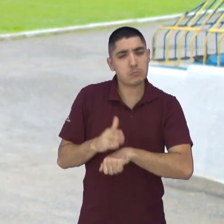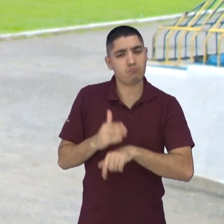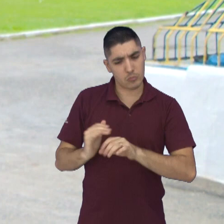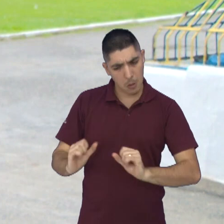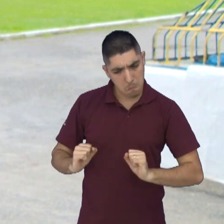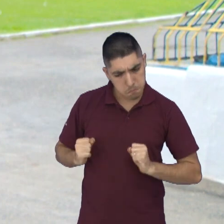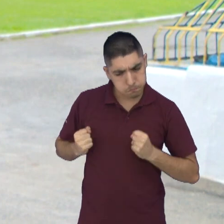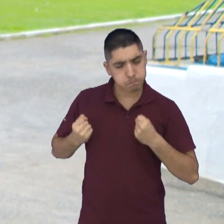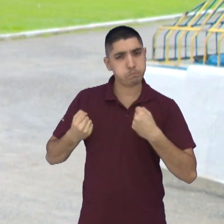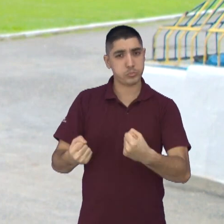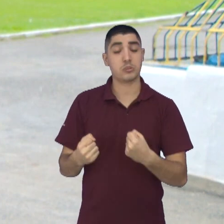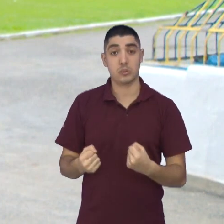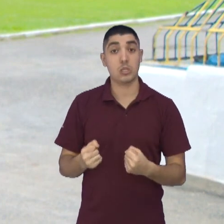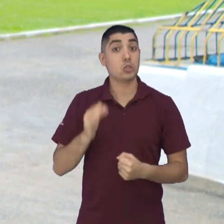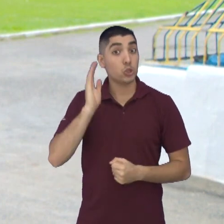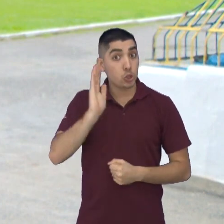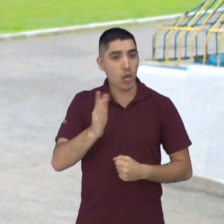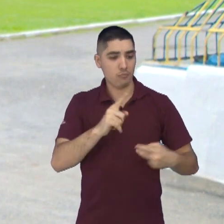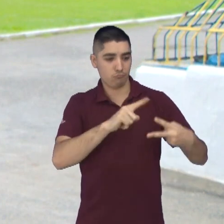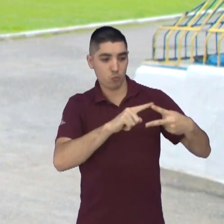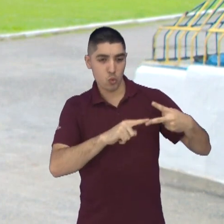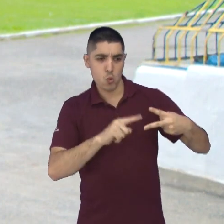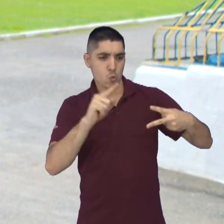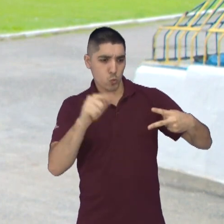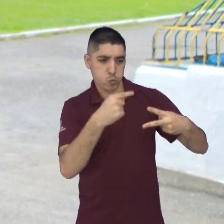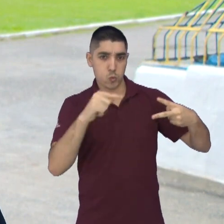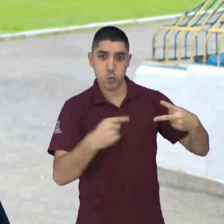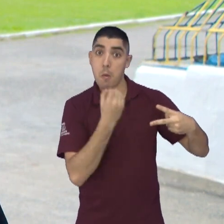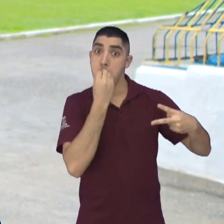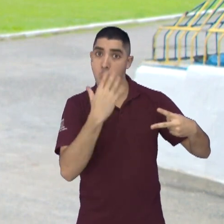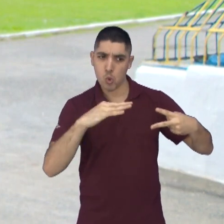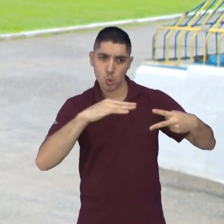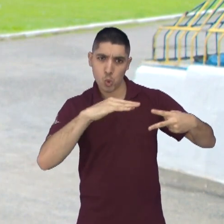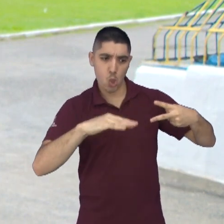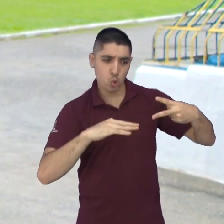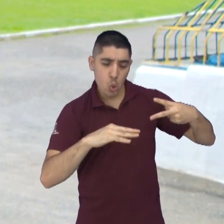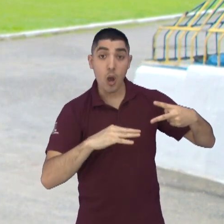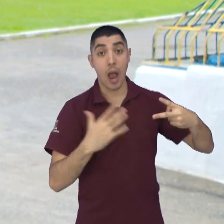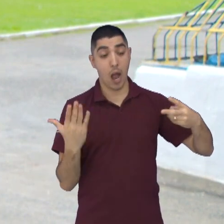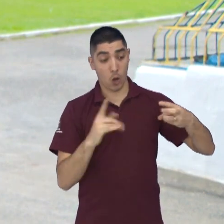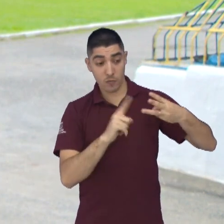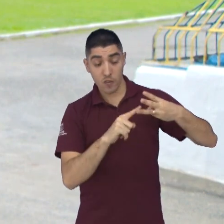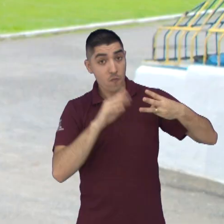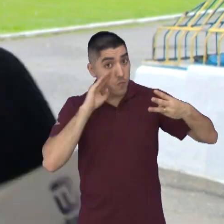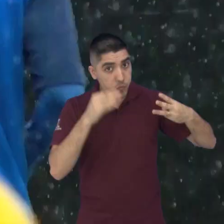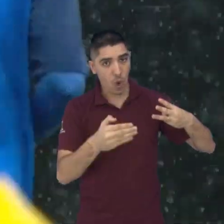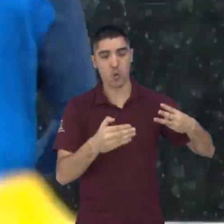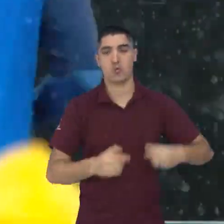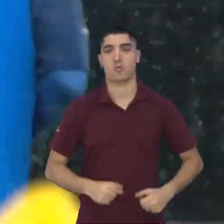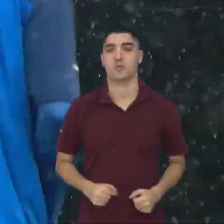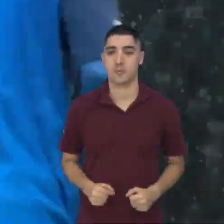A gente fez 2 grandes jogos. Eu acho que é manter a concentração ali e focar nos jogos.